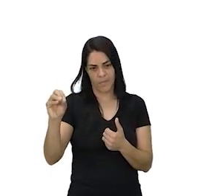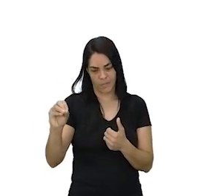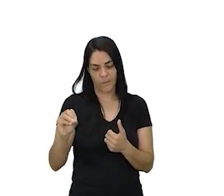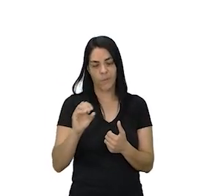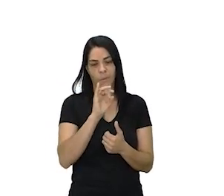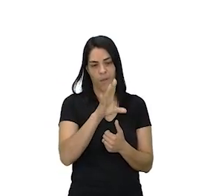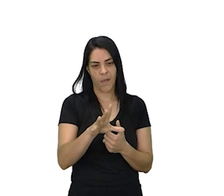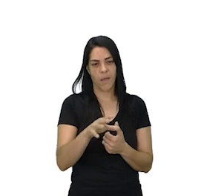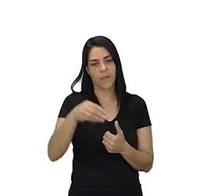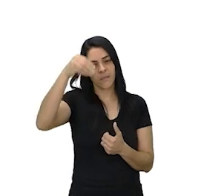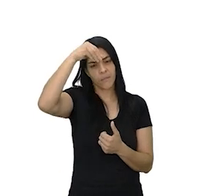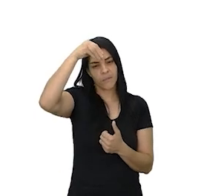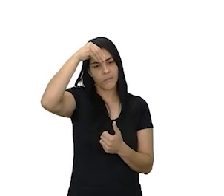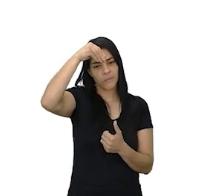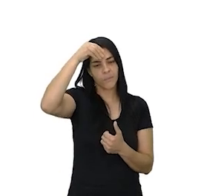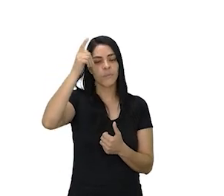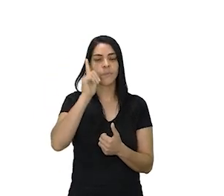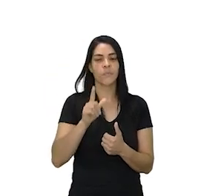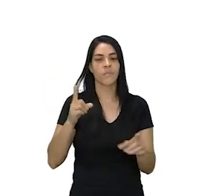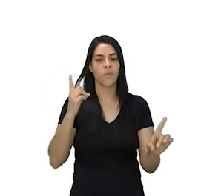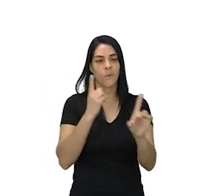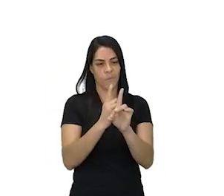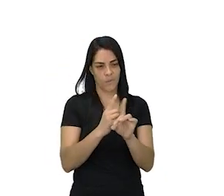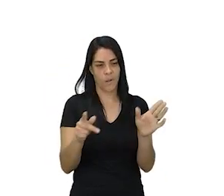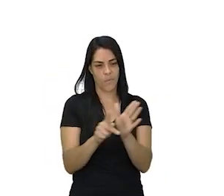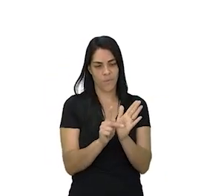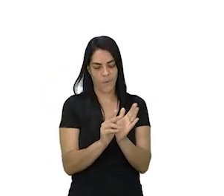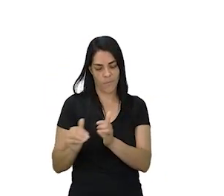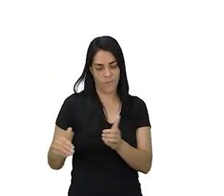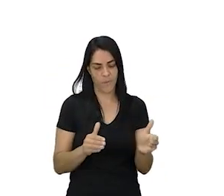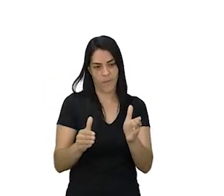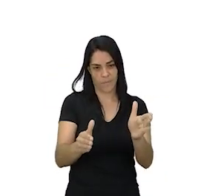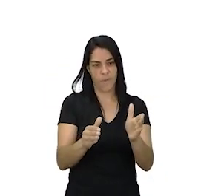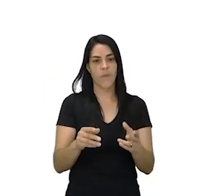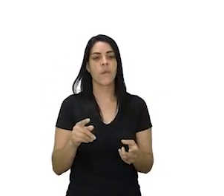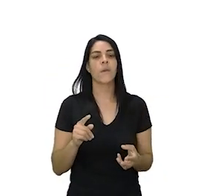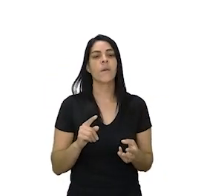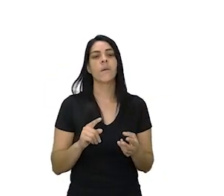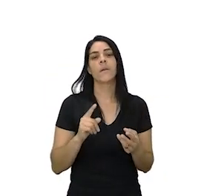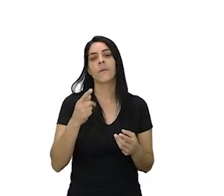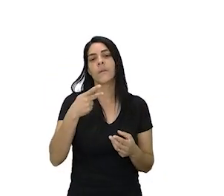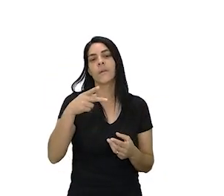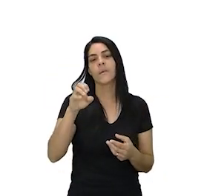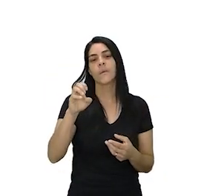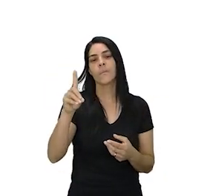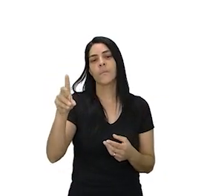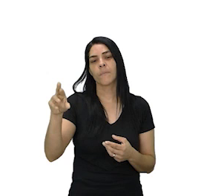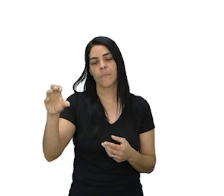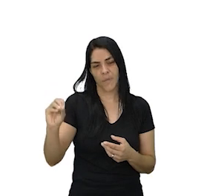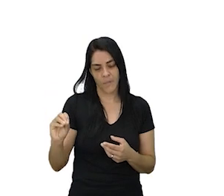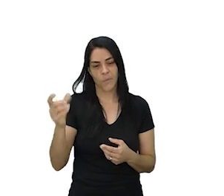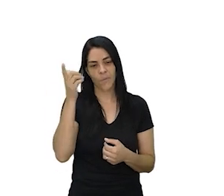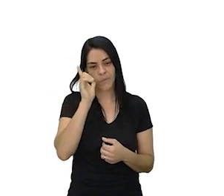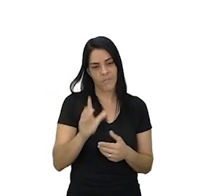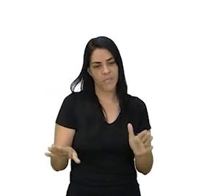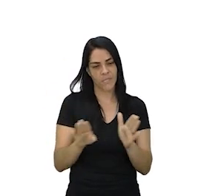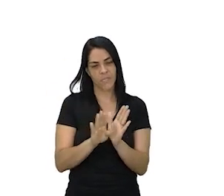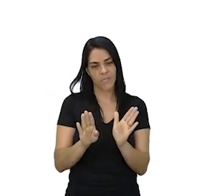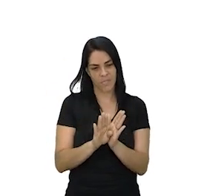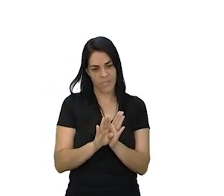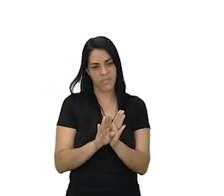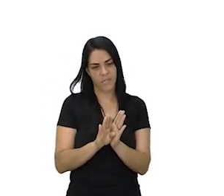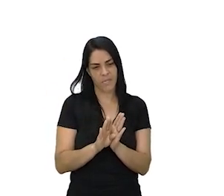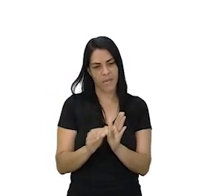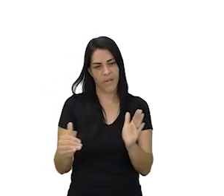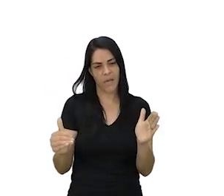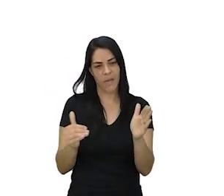de Marta a encontrar um caminho para que Pedro possa chegar no viveiro das aves, o Gabriel chegar